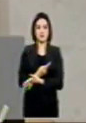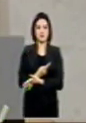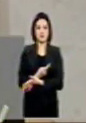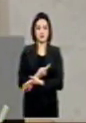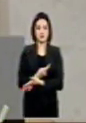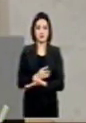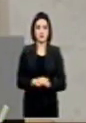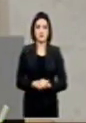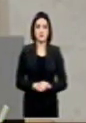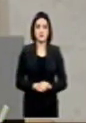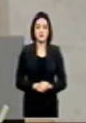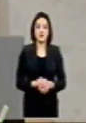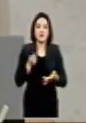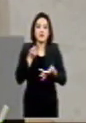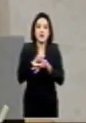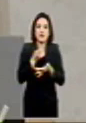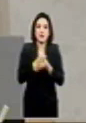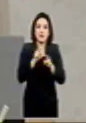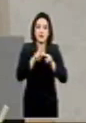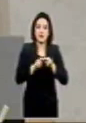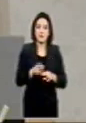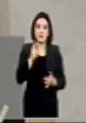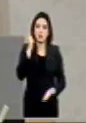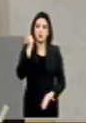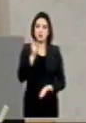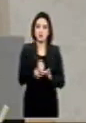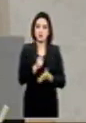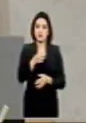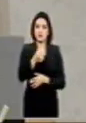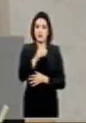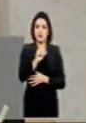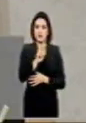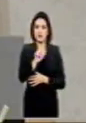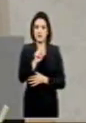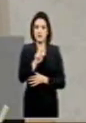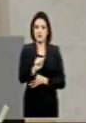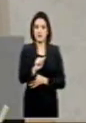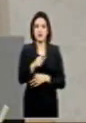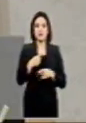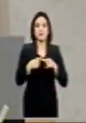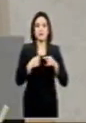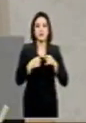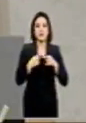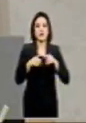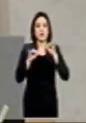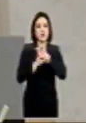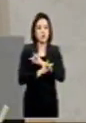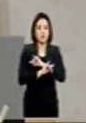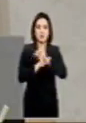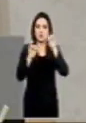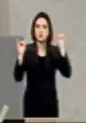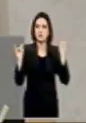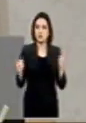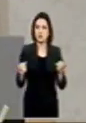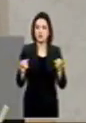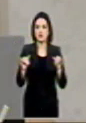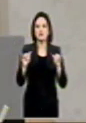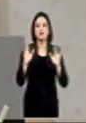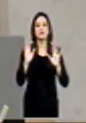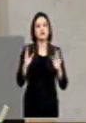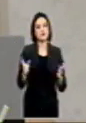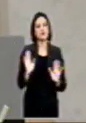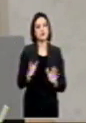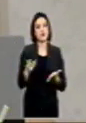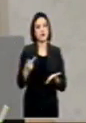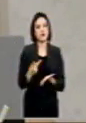e determinadas pelo juízo da 10ª Vara. Há ali notícias de fato delituoso que precede as medidas